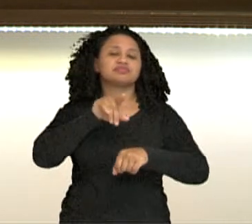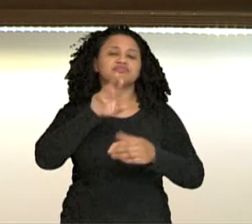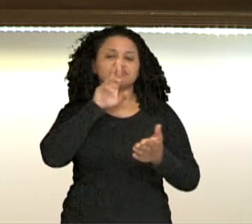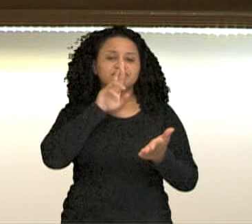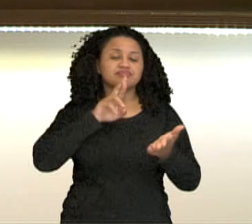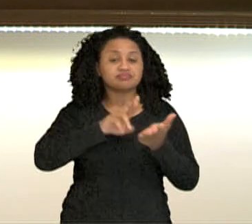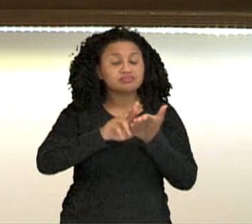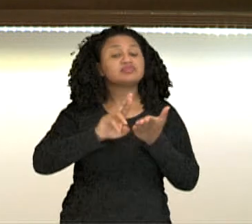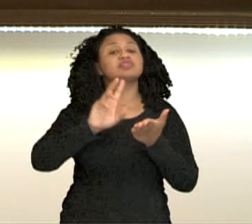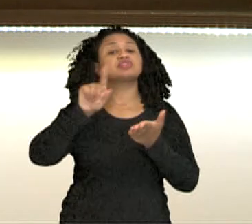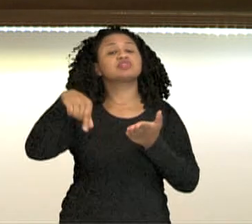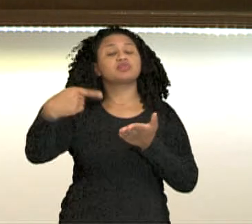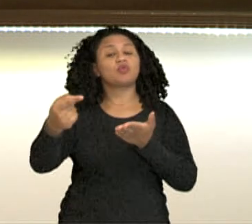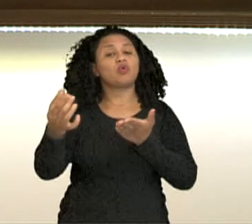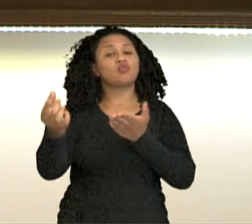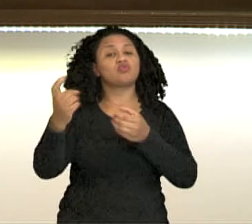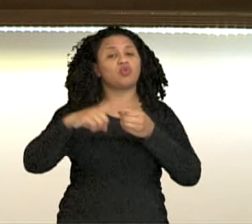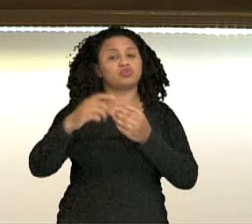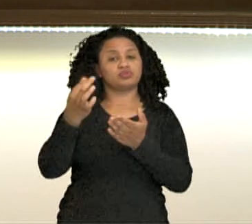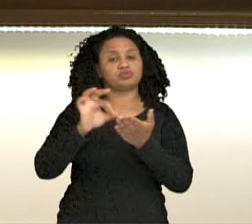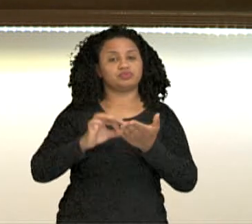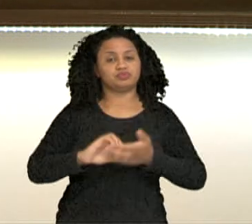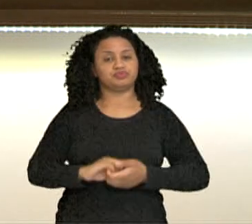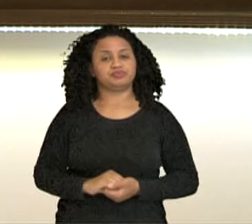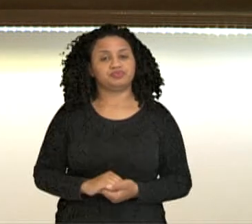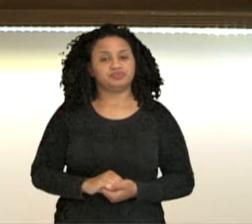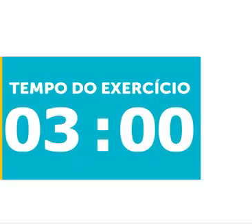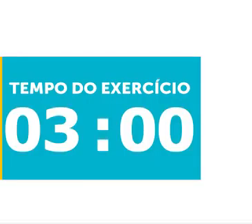para vocês resolverem e a gente já volta.